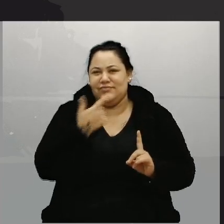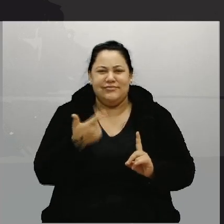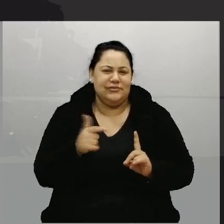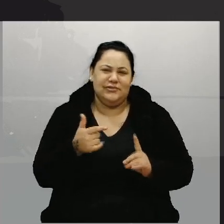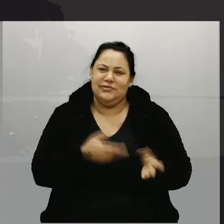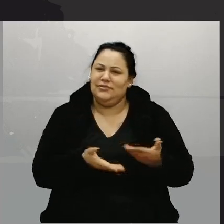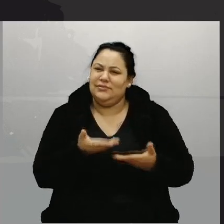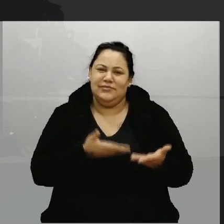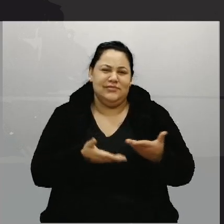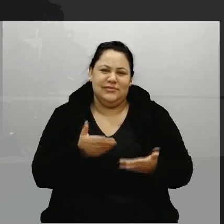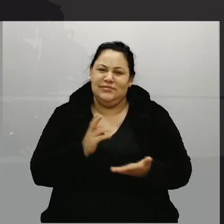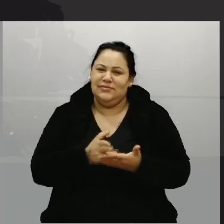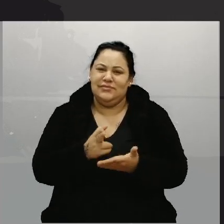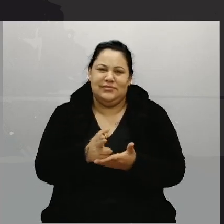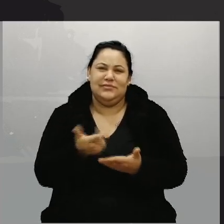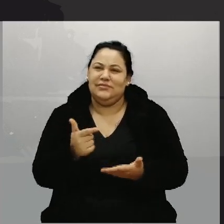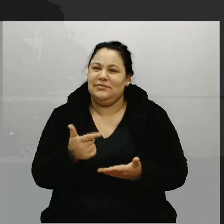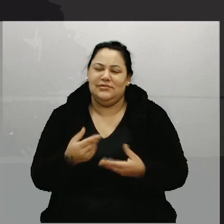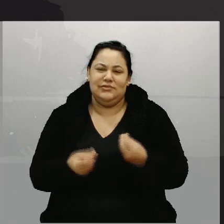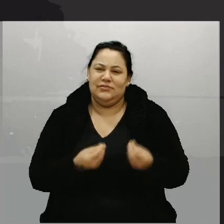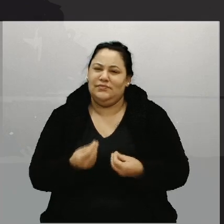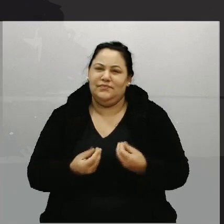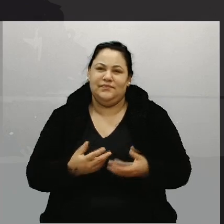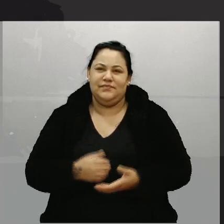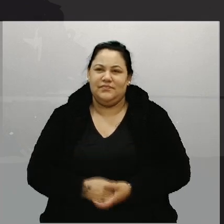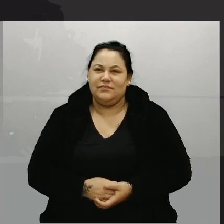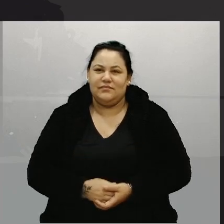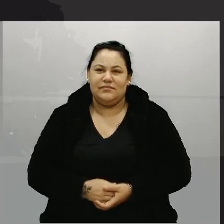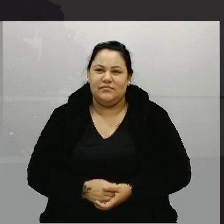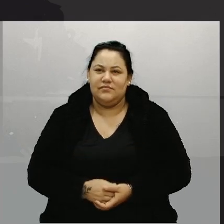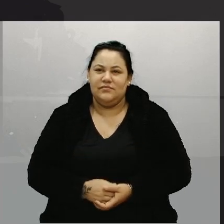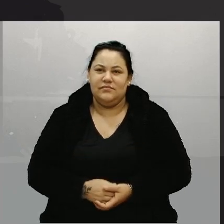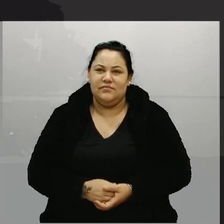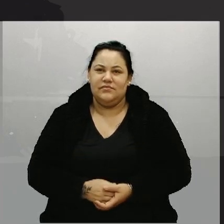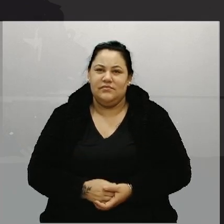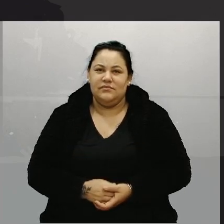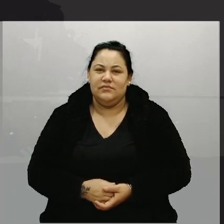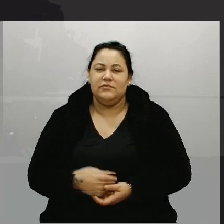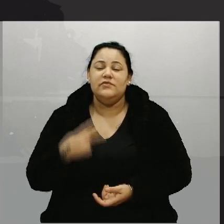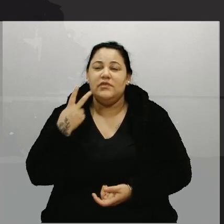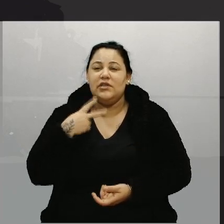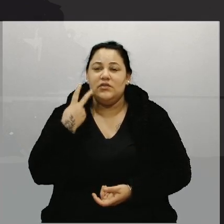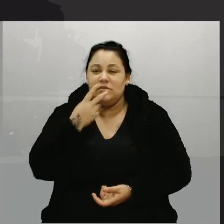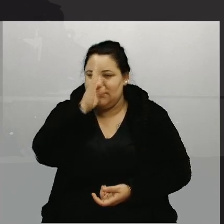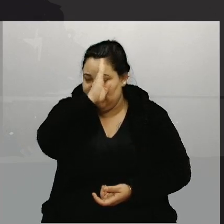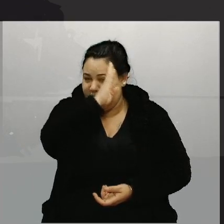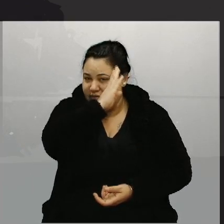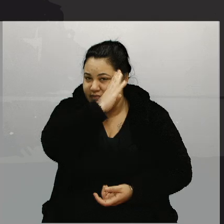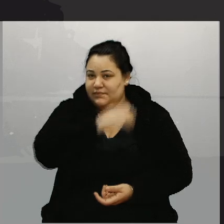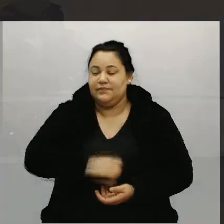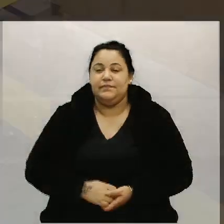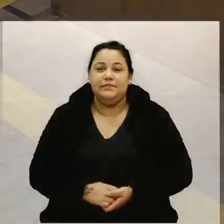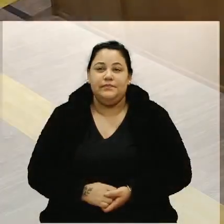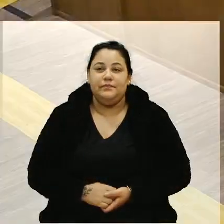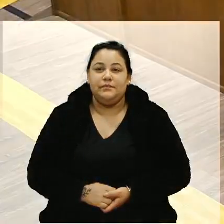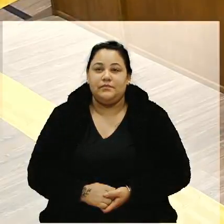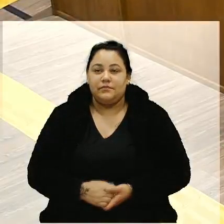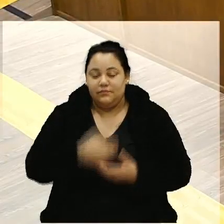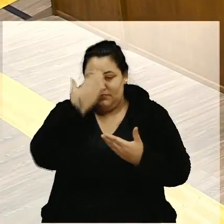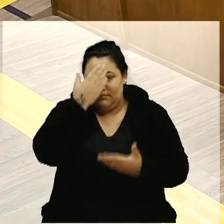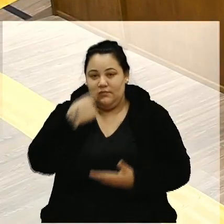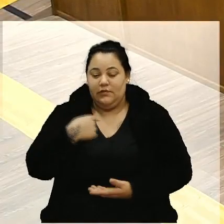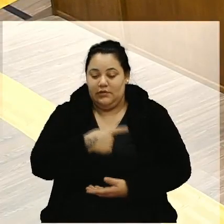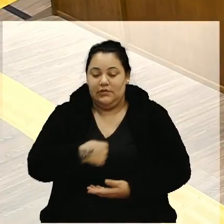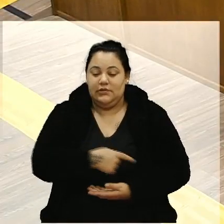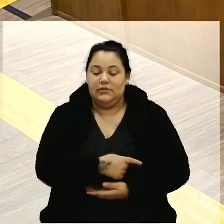para continuar nessa forma. Vereador Bressan. Obrigado, vereador Zanquim.